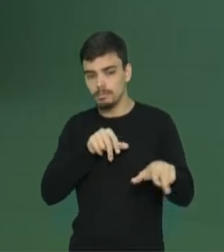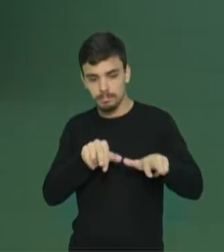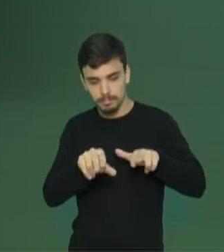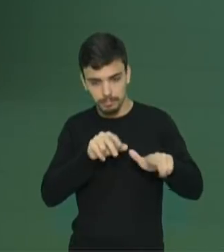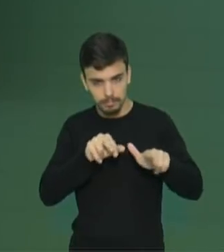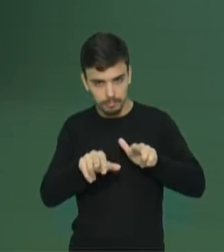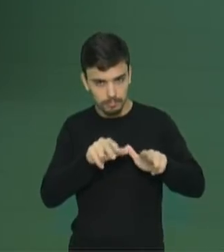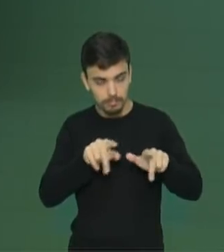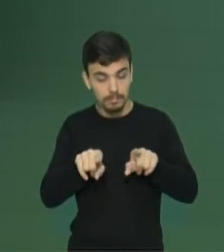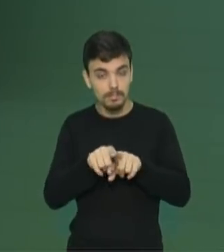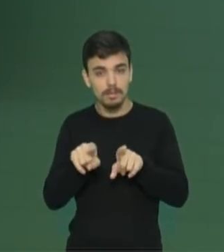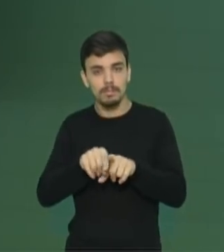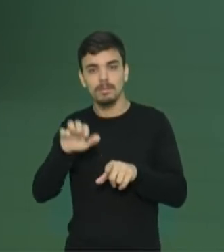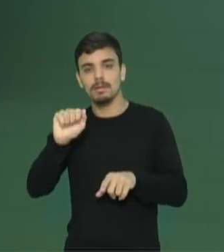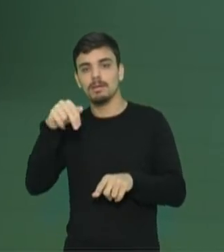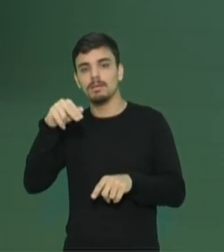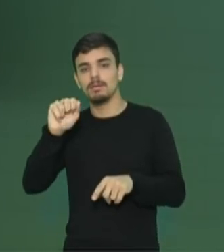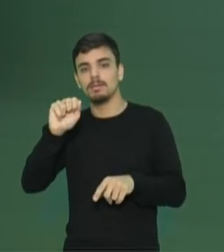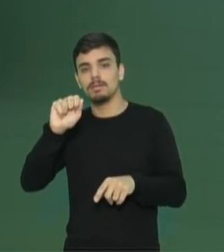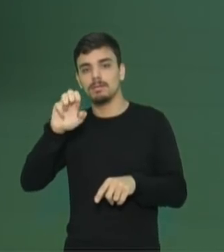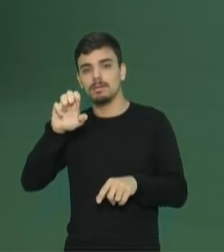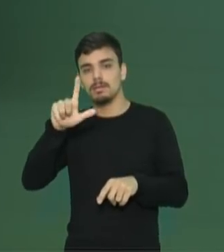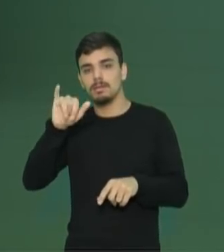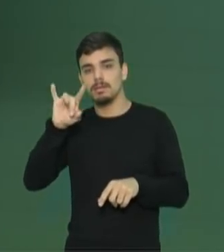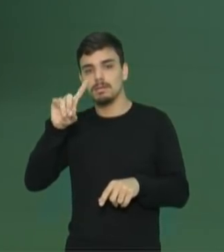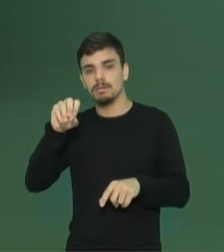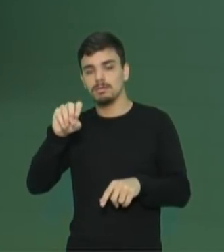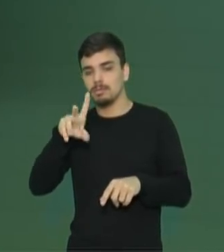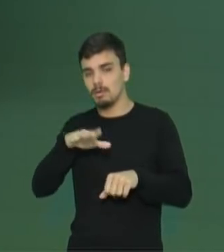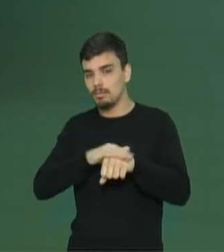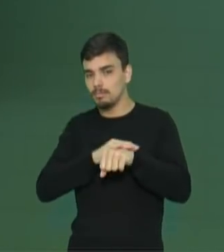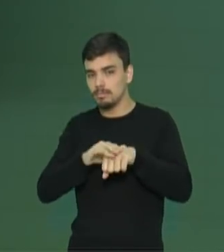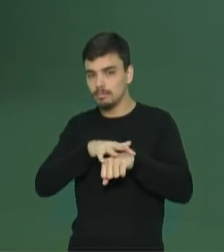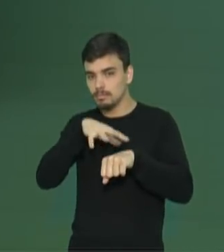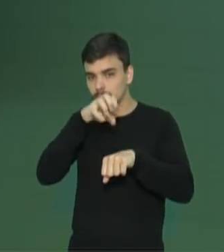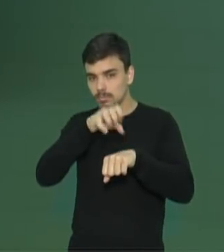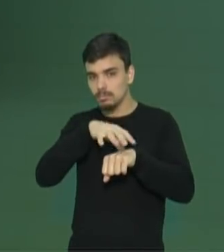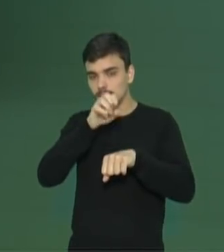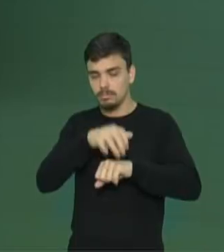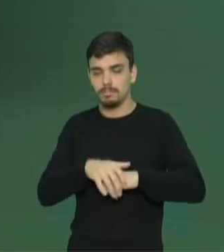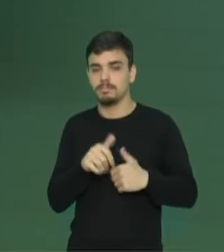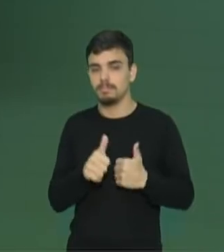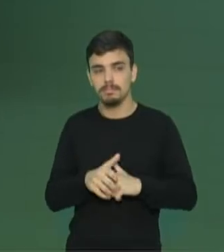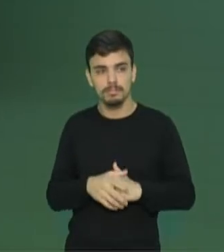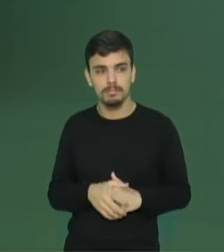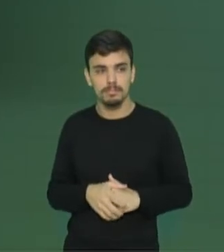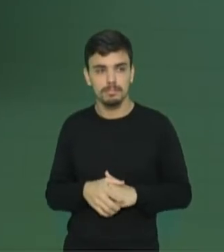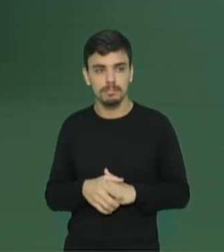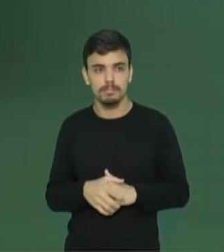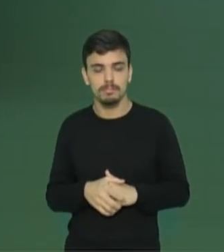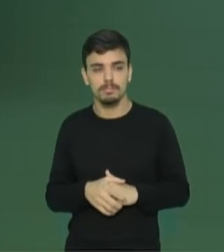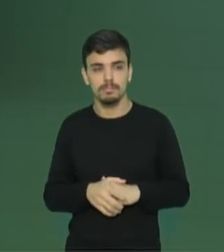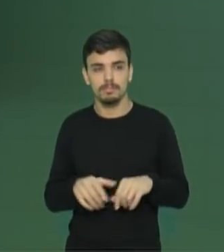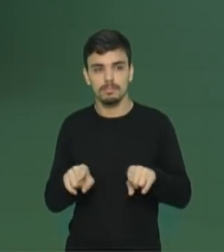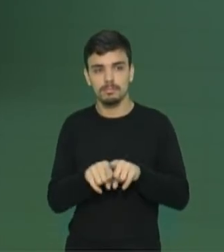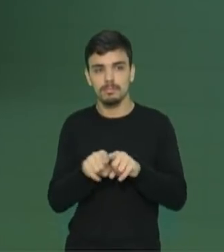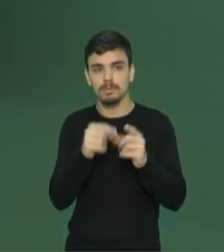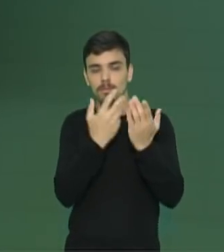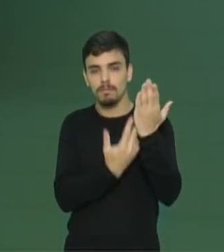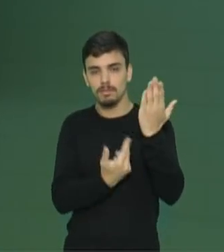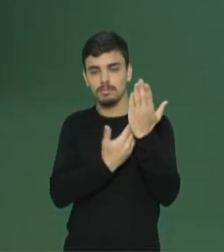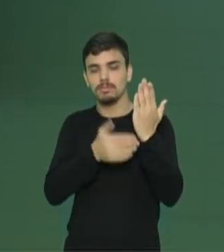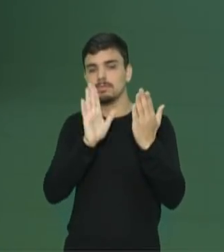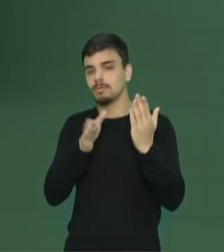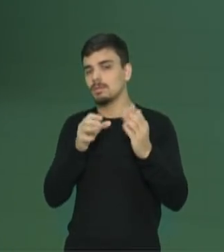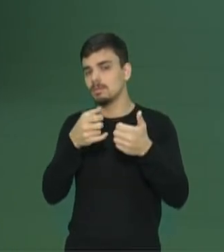porque anelídeo respira pela pele. Então veja só, algumas diferenças. E aqui o vaso sanguíneo que eu já comentei